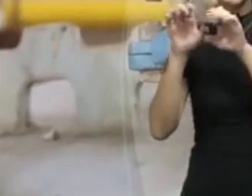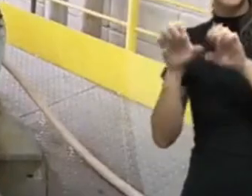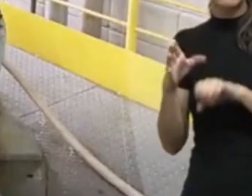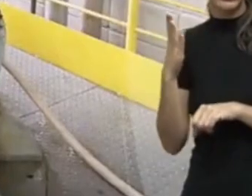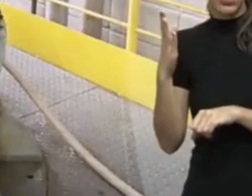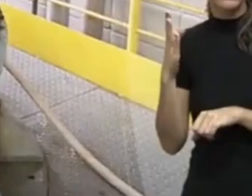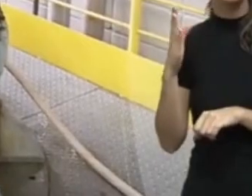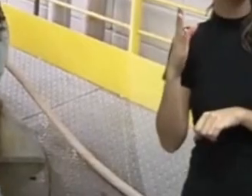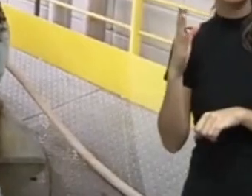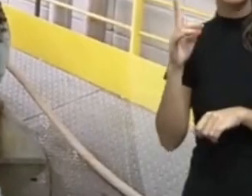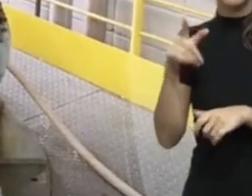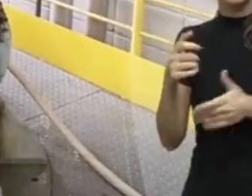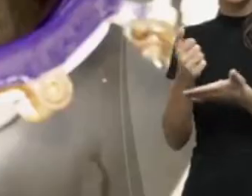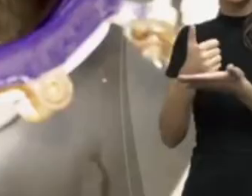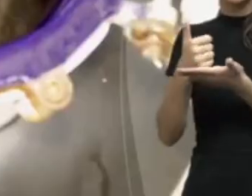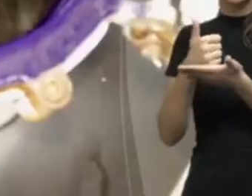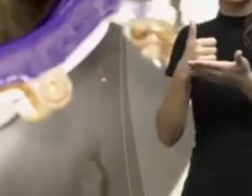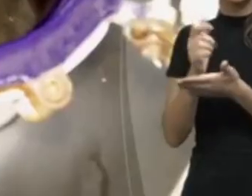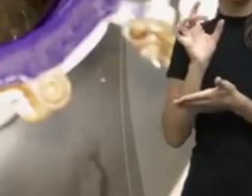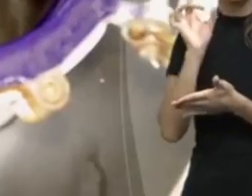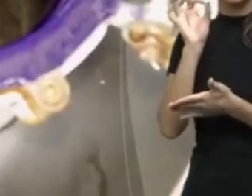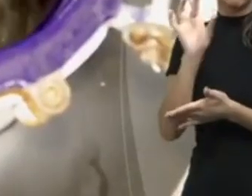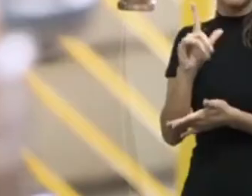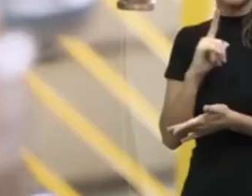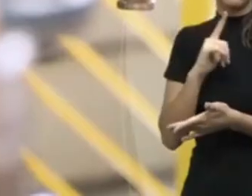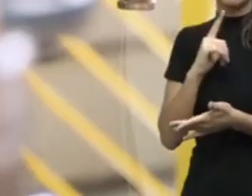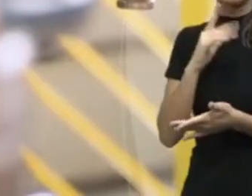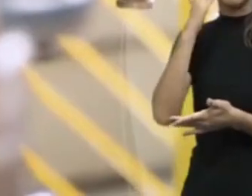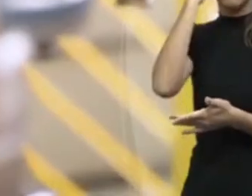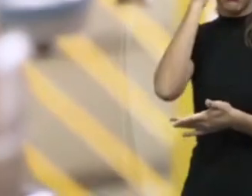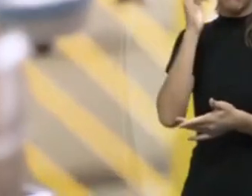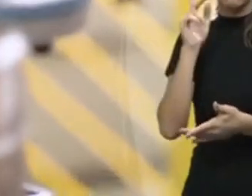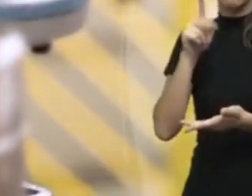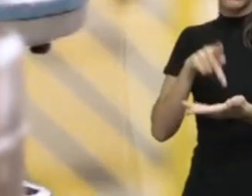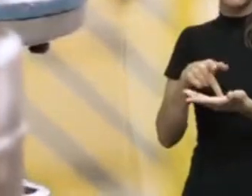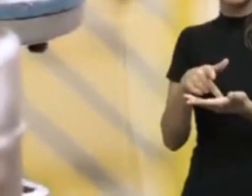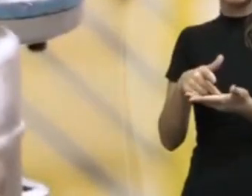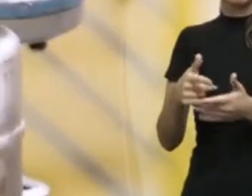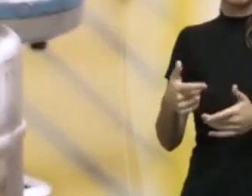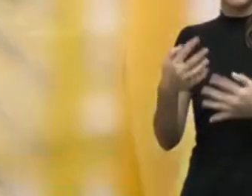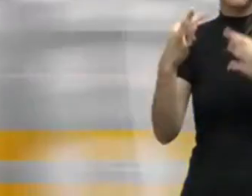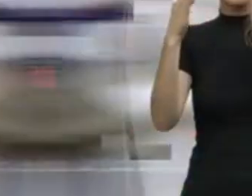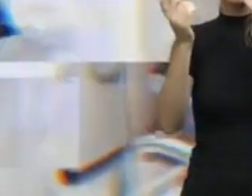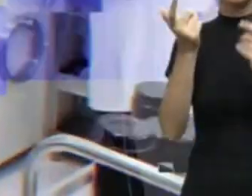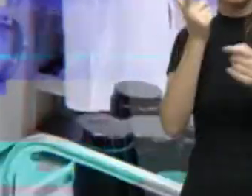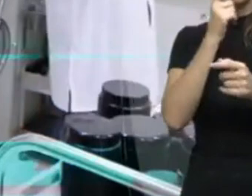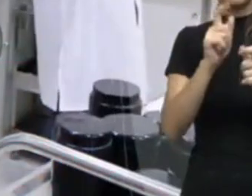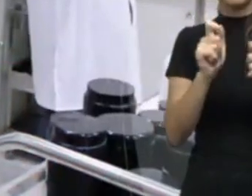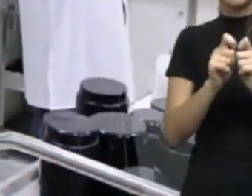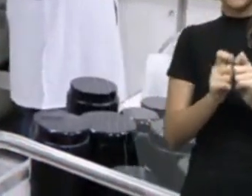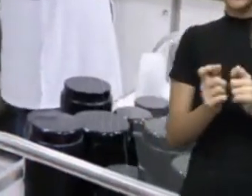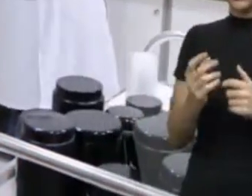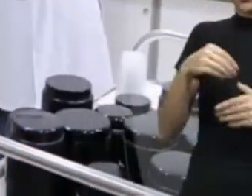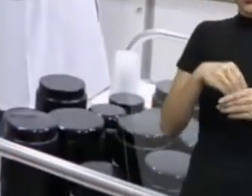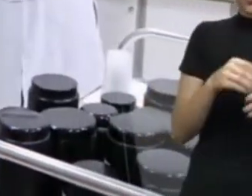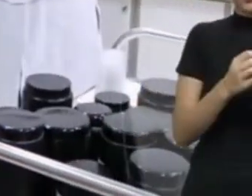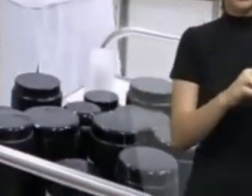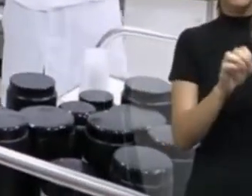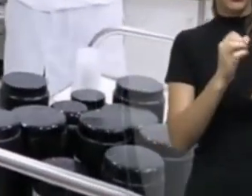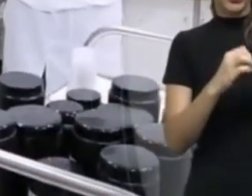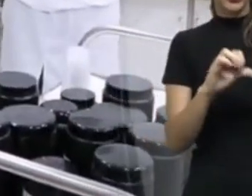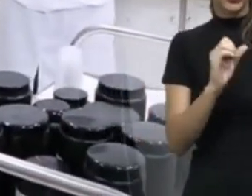estruturadas, a indústria farmacêutica só que tem domínio, know-how, competência e tecnologia para fazer. No laboratório de uma